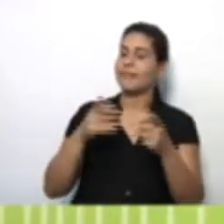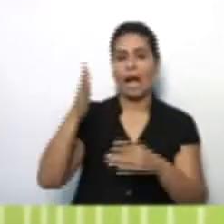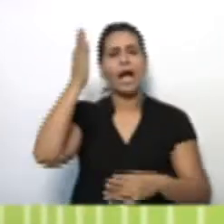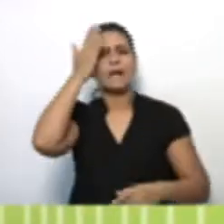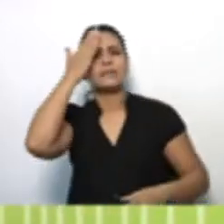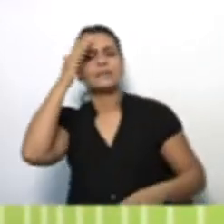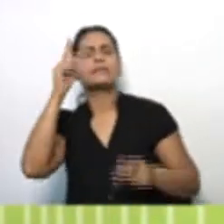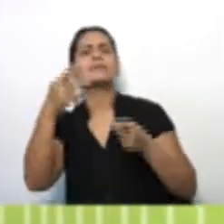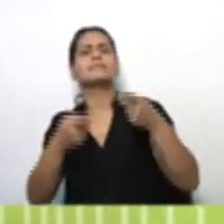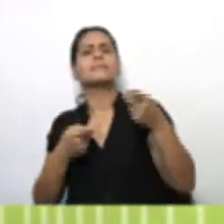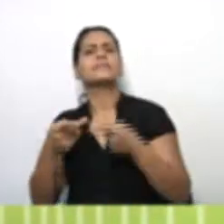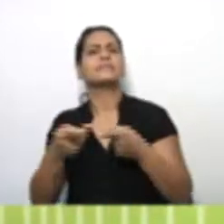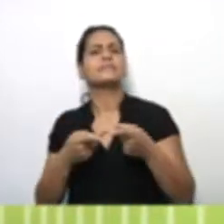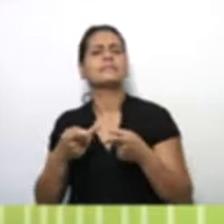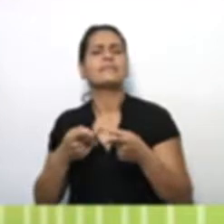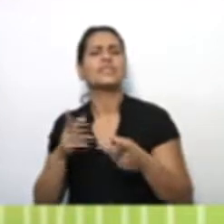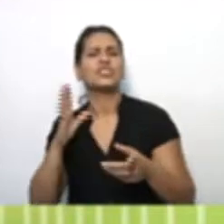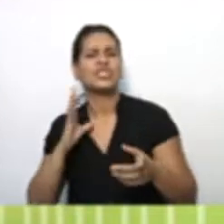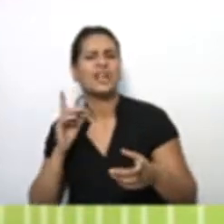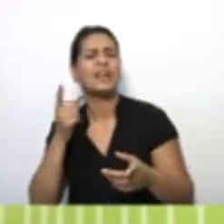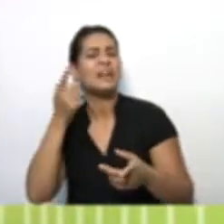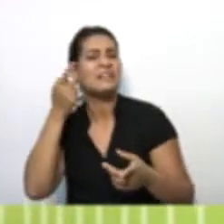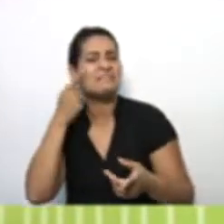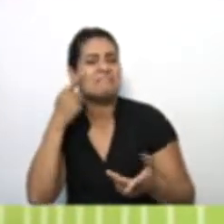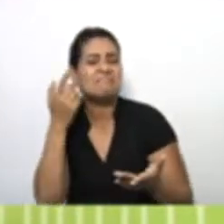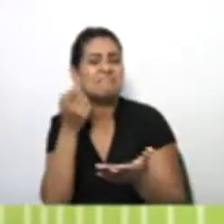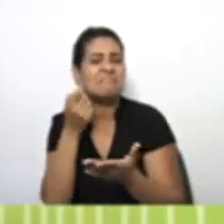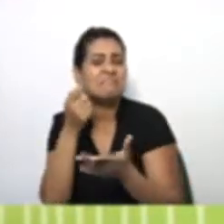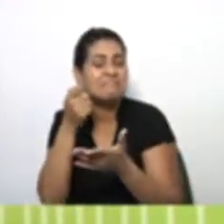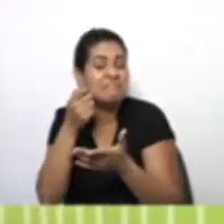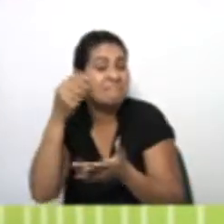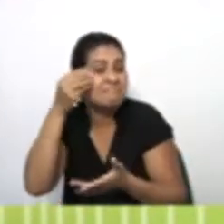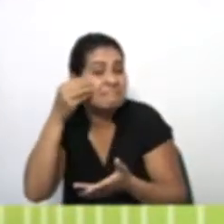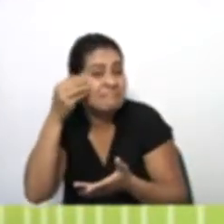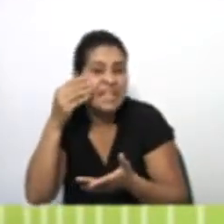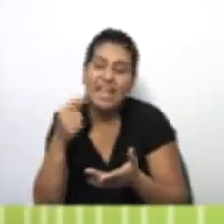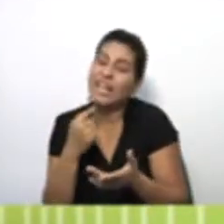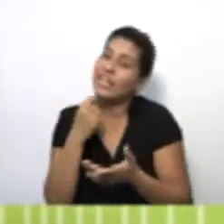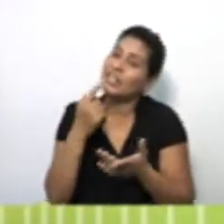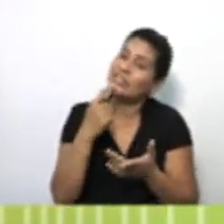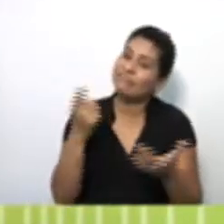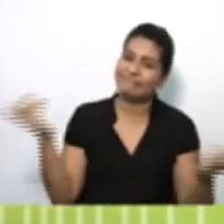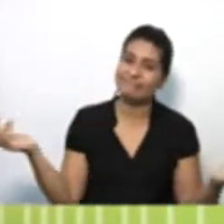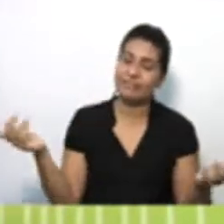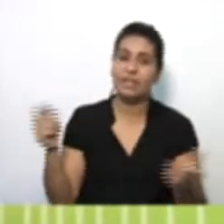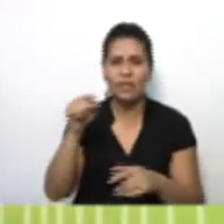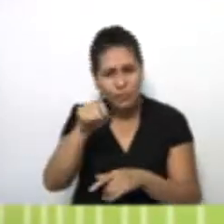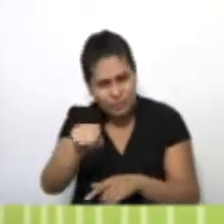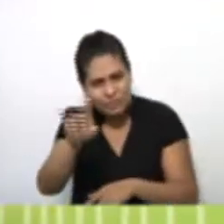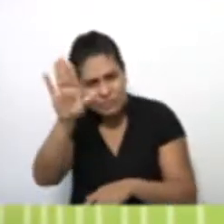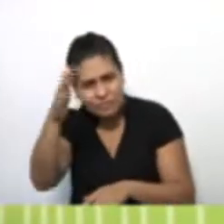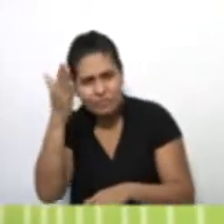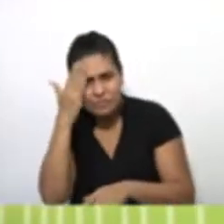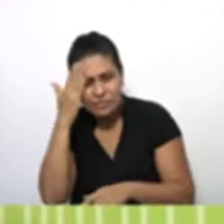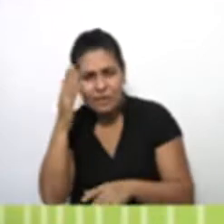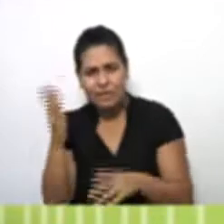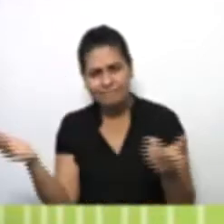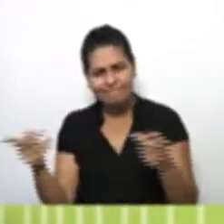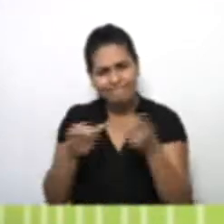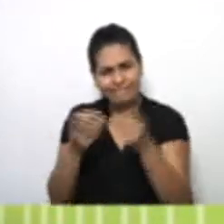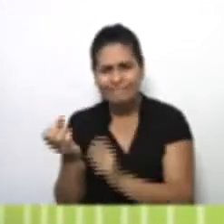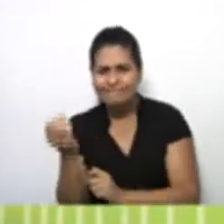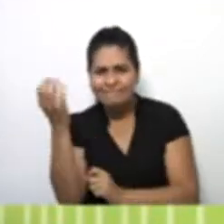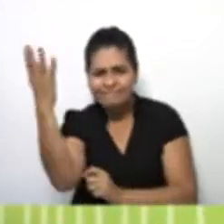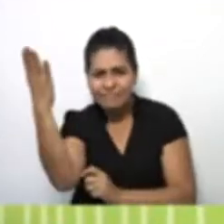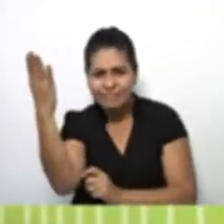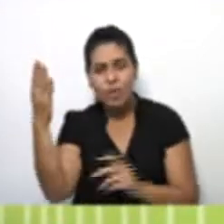que é planejamento. Eu já tentei, né? Algumas dizem, não, já fiz alguma coisa. Você já se planejou para viajar?